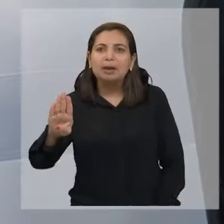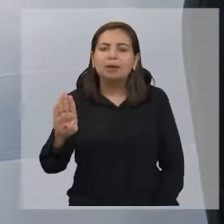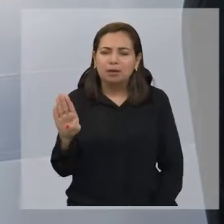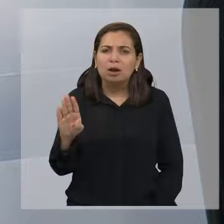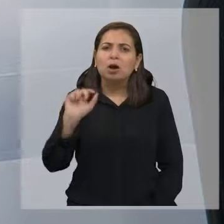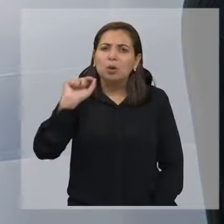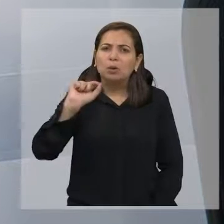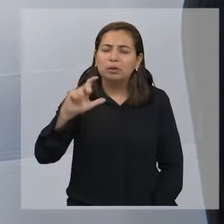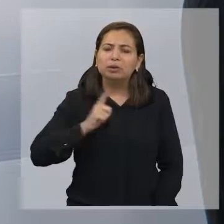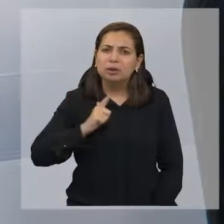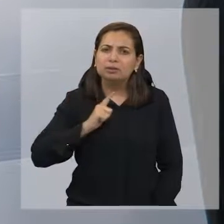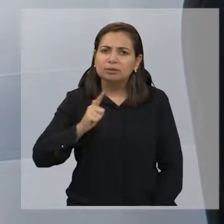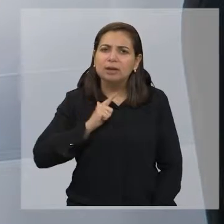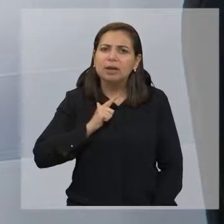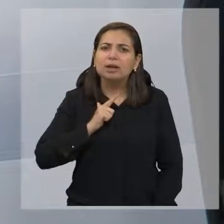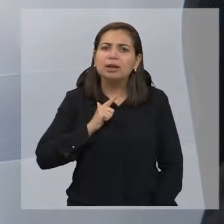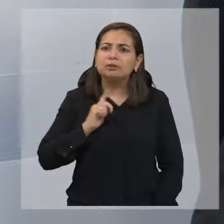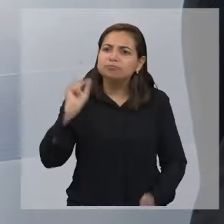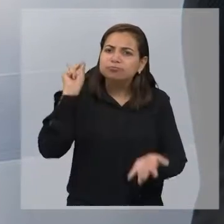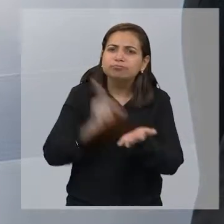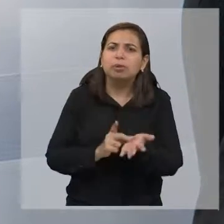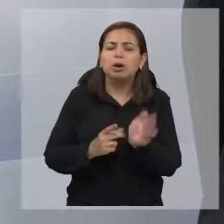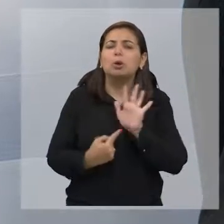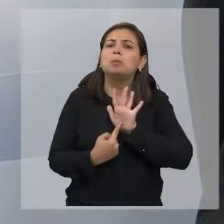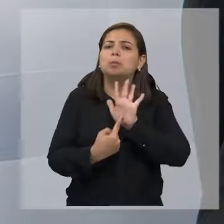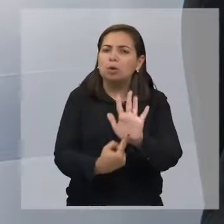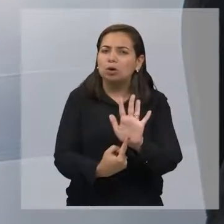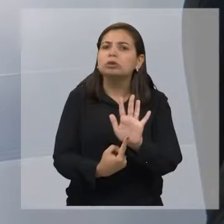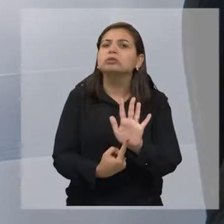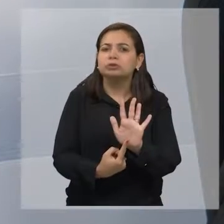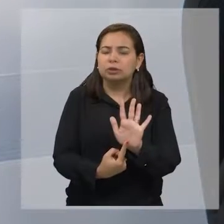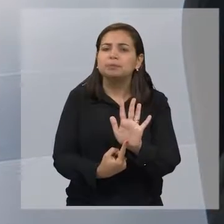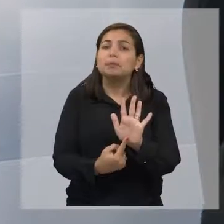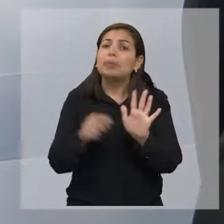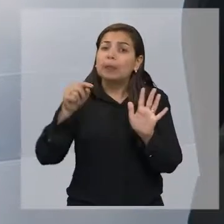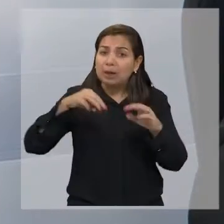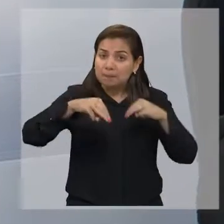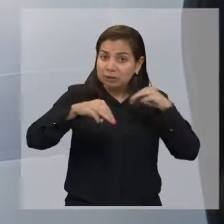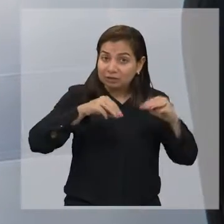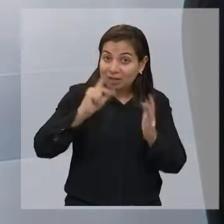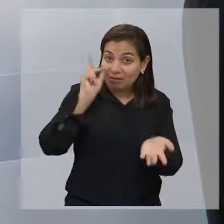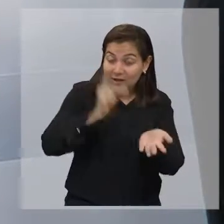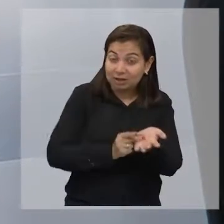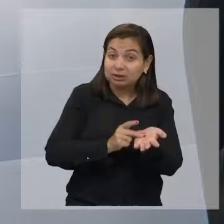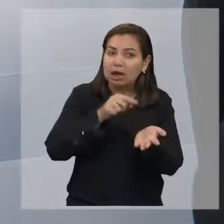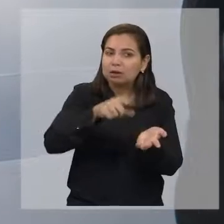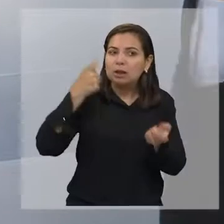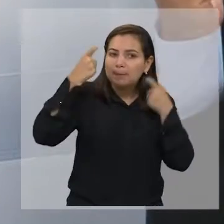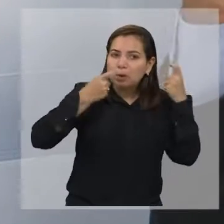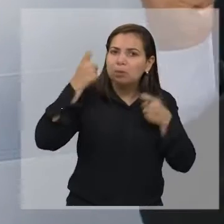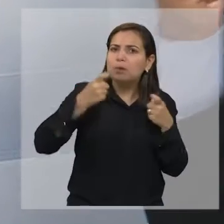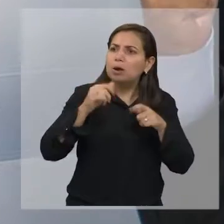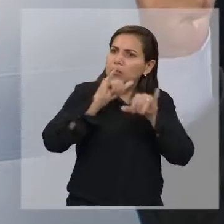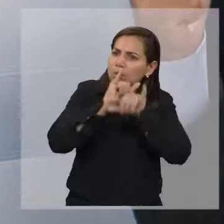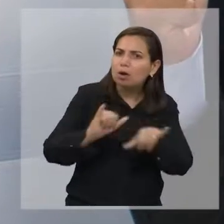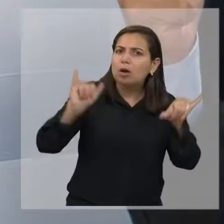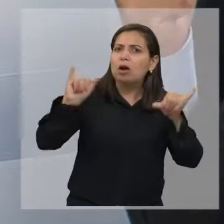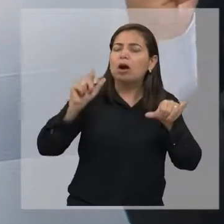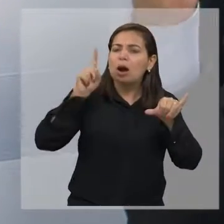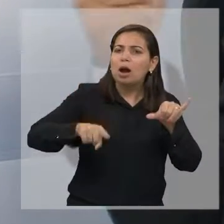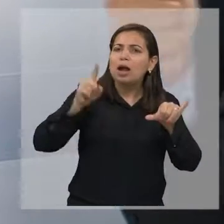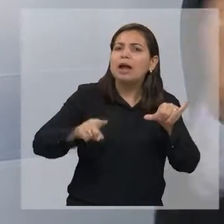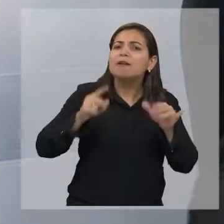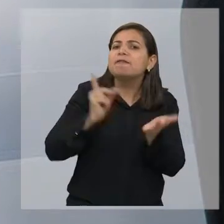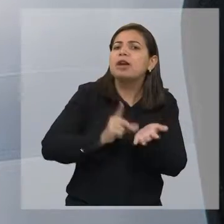o Ministério da Verdade. E o Ministério da Verdade tinha preocupação exatamente em construir aquela verdade que interessava aos